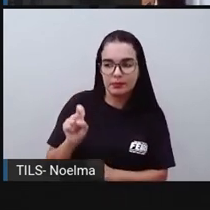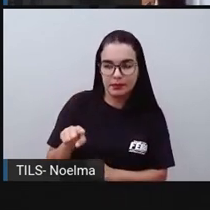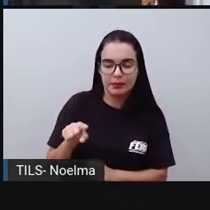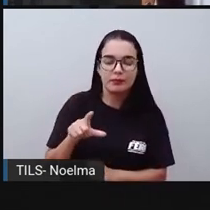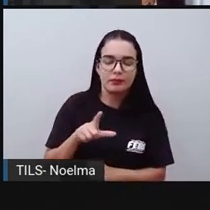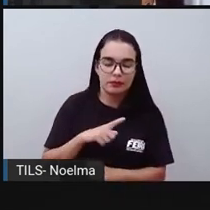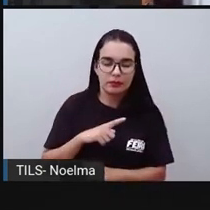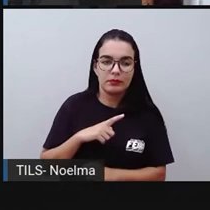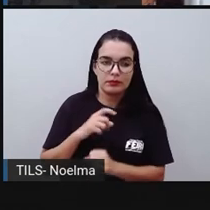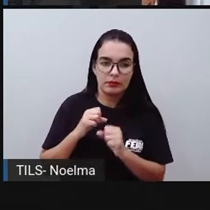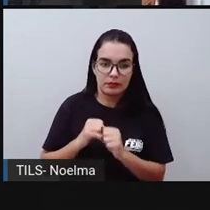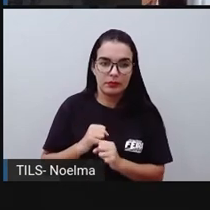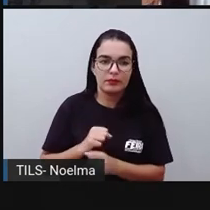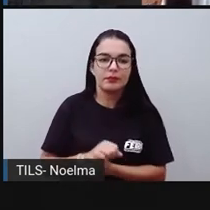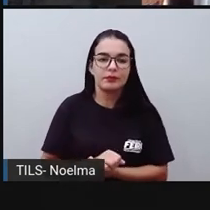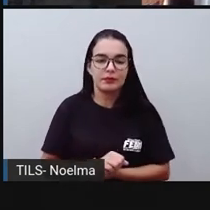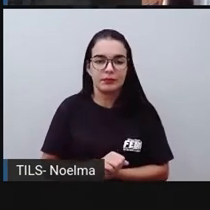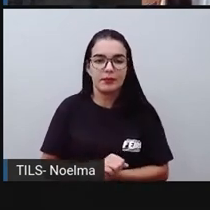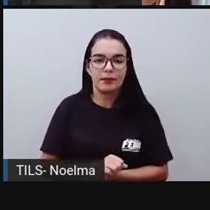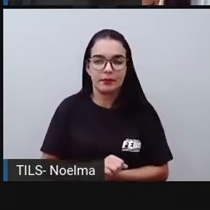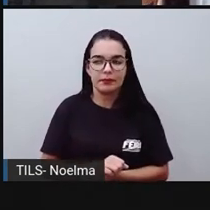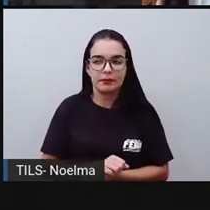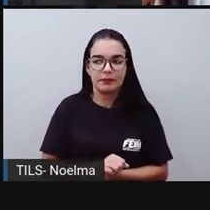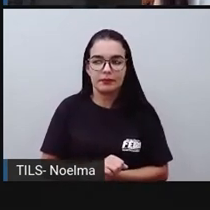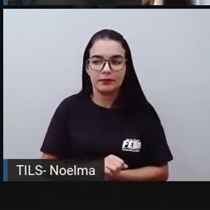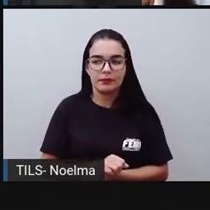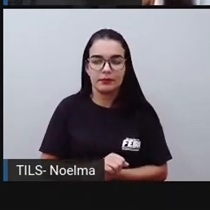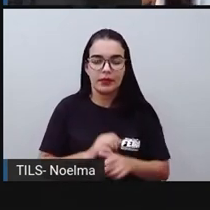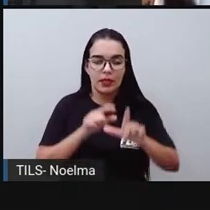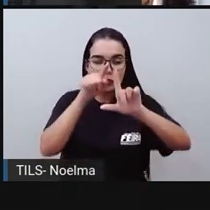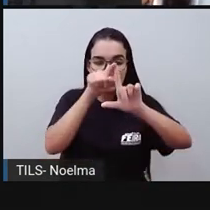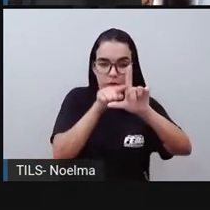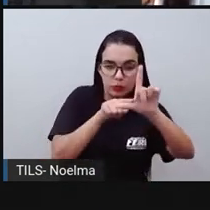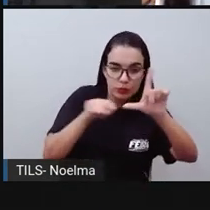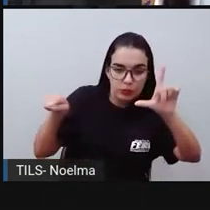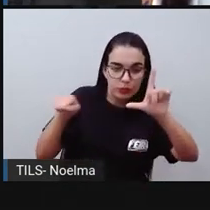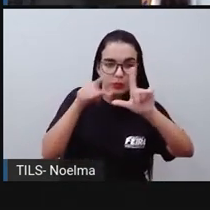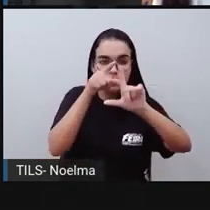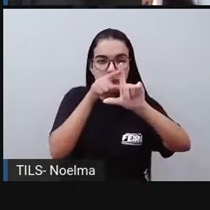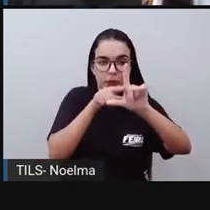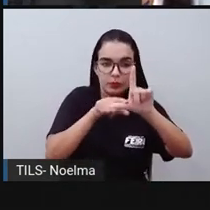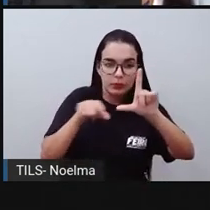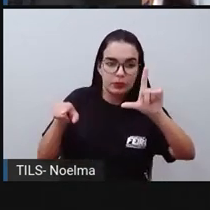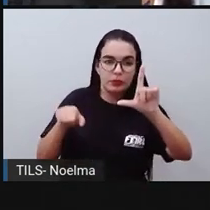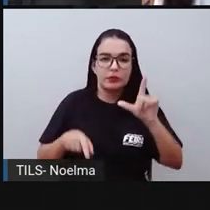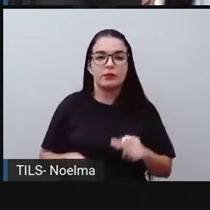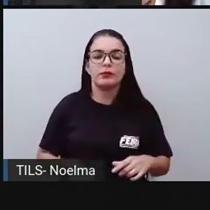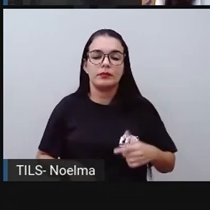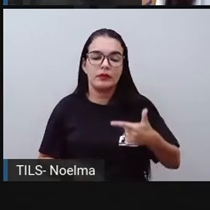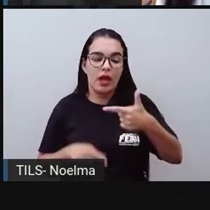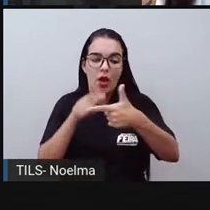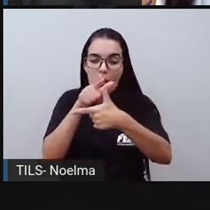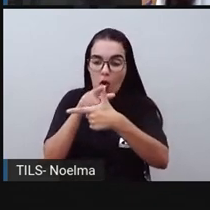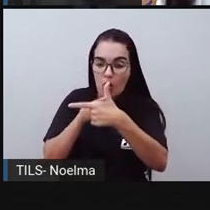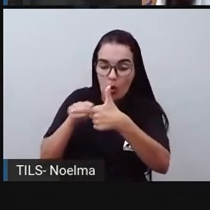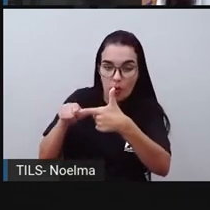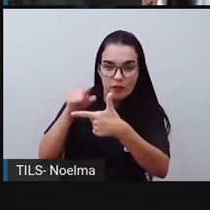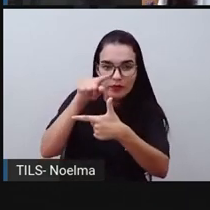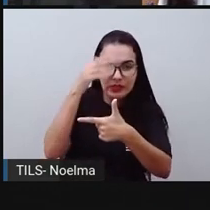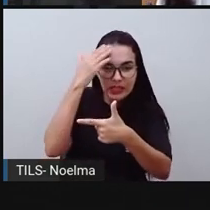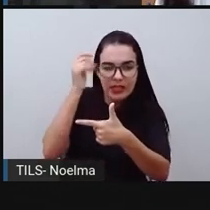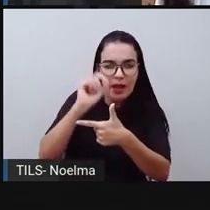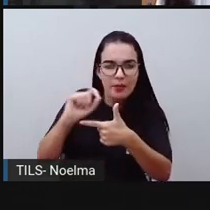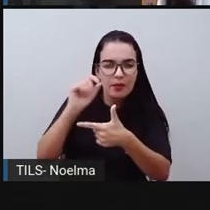que são os dois pontos, também pode indicar divisão acontecendo. E você sabe aí o que é